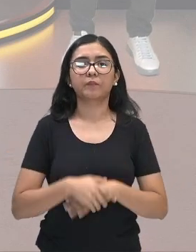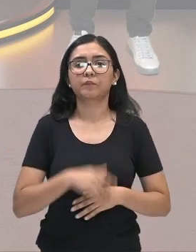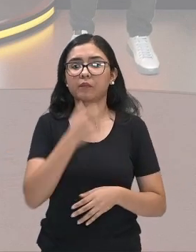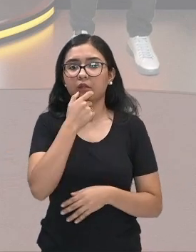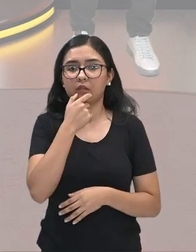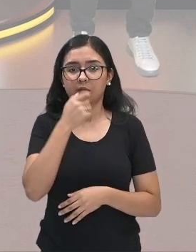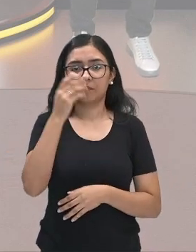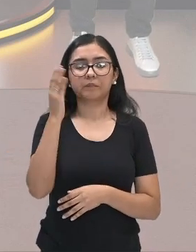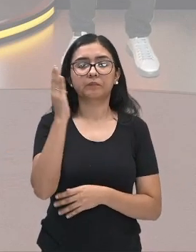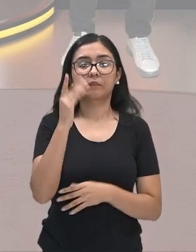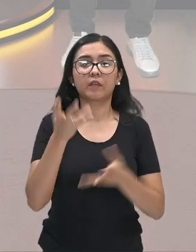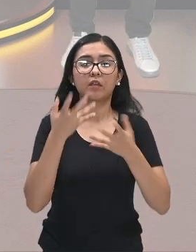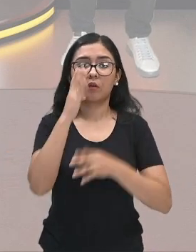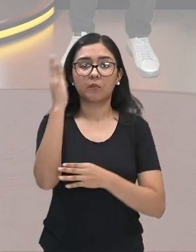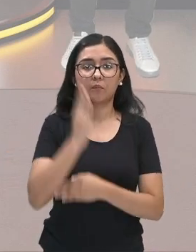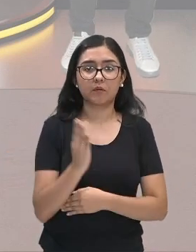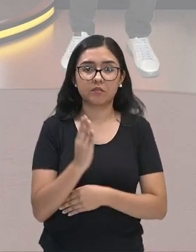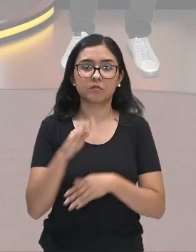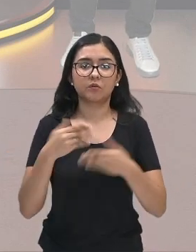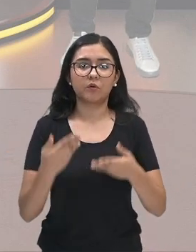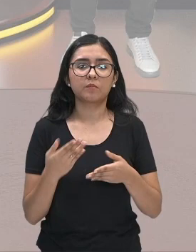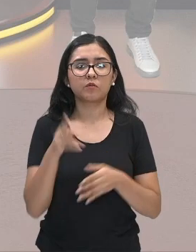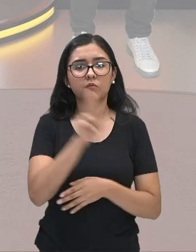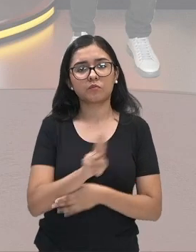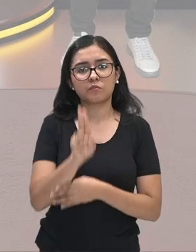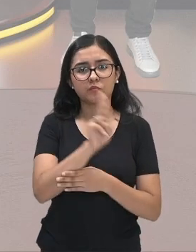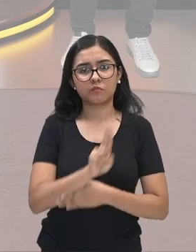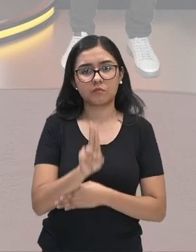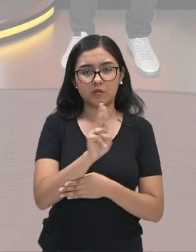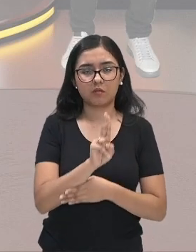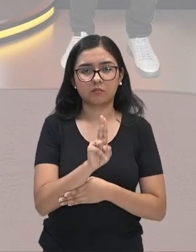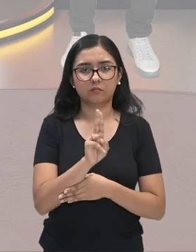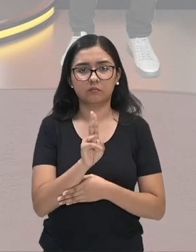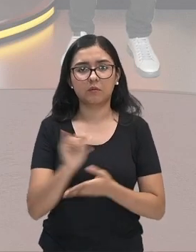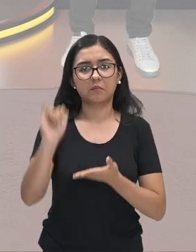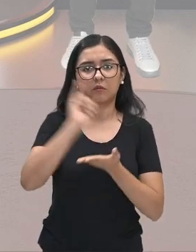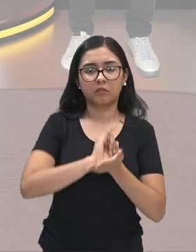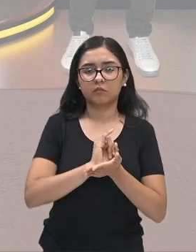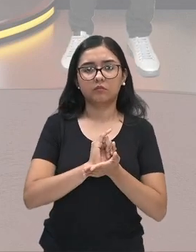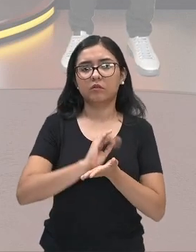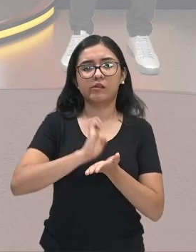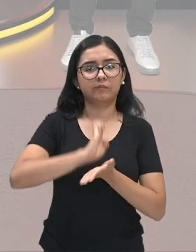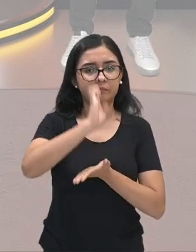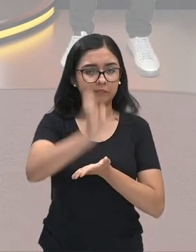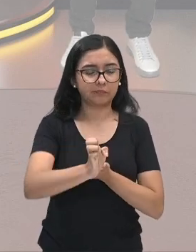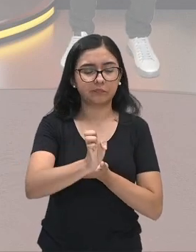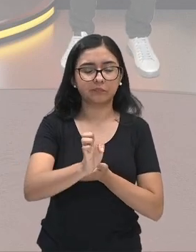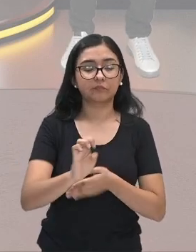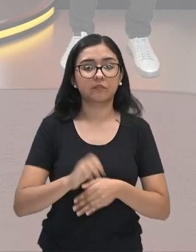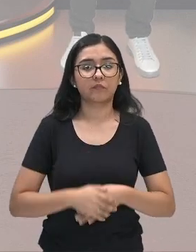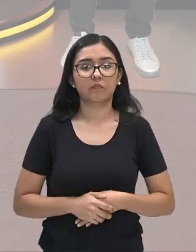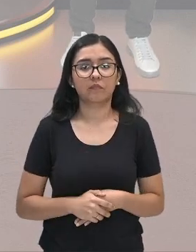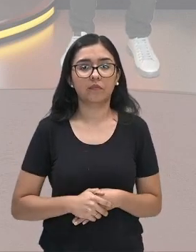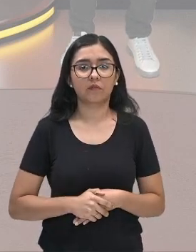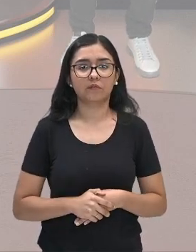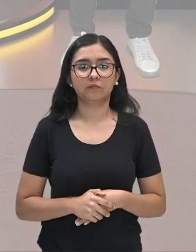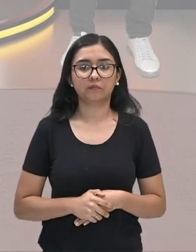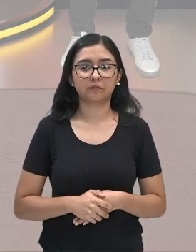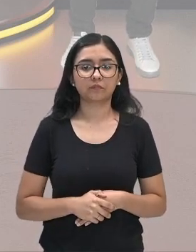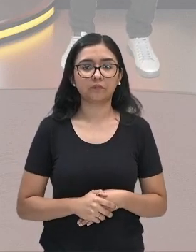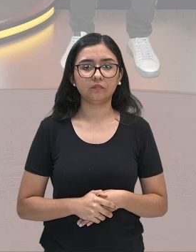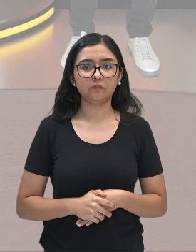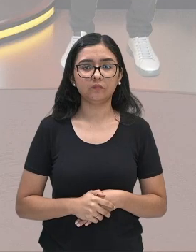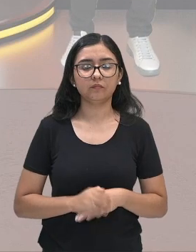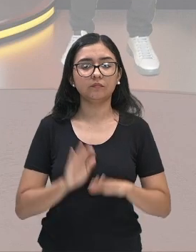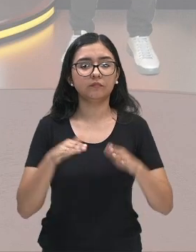mercado consumidor e não como mercado exportador. Então, se vai fazer isso aí só pro forma, né?